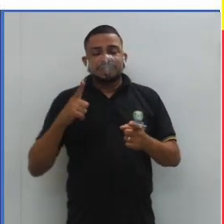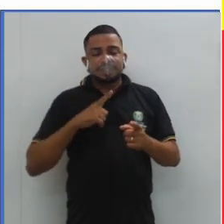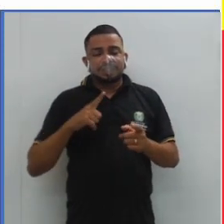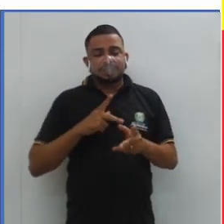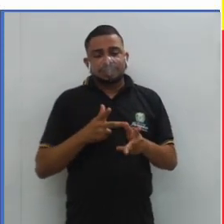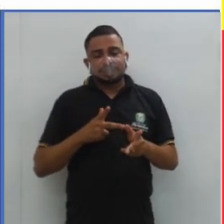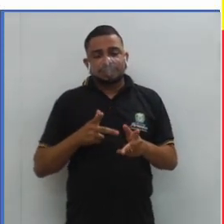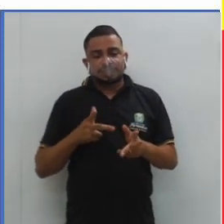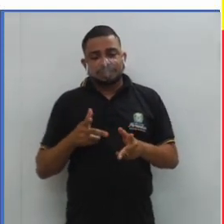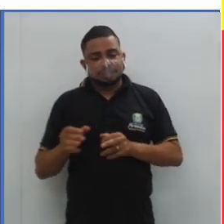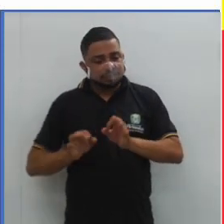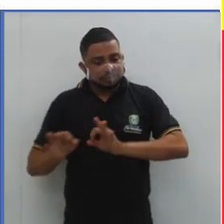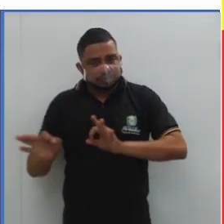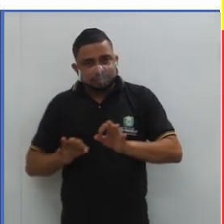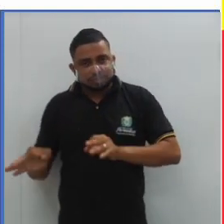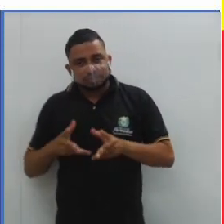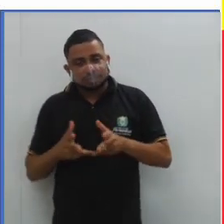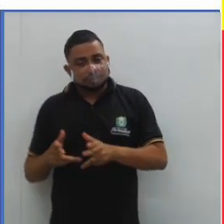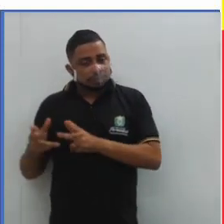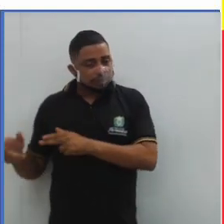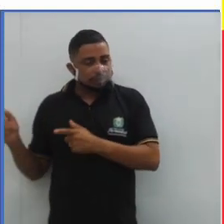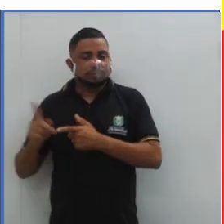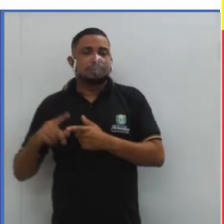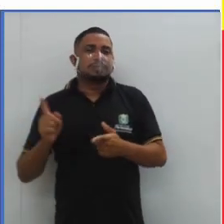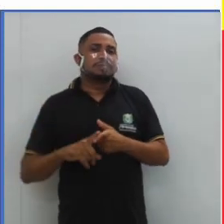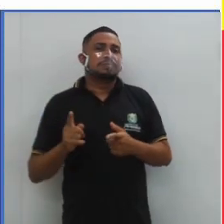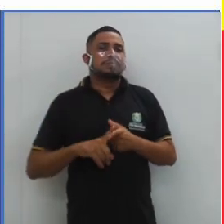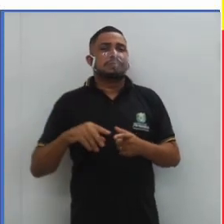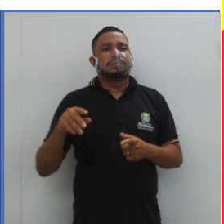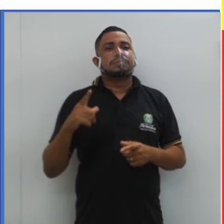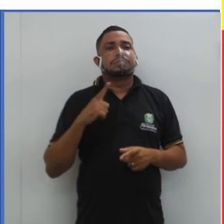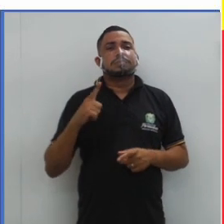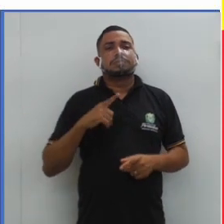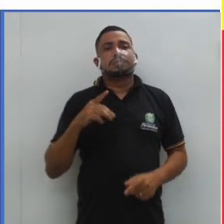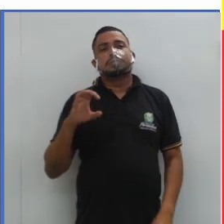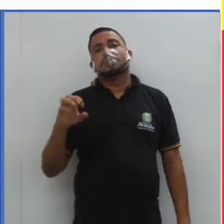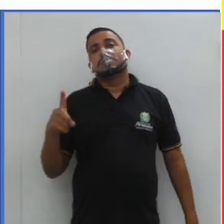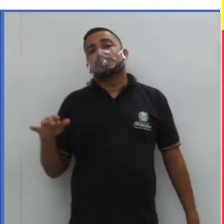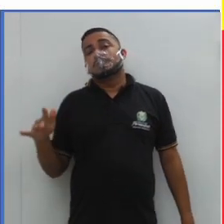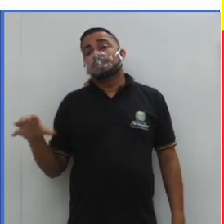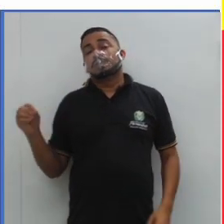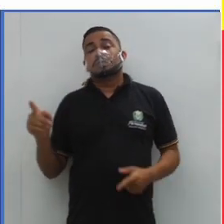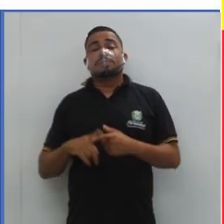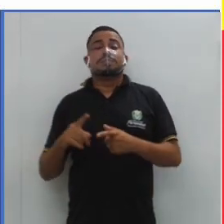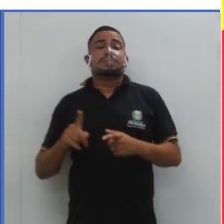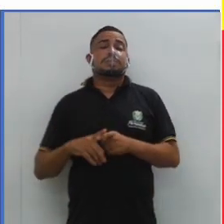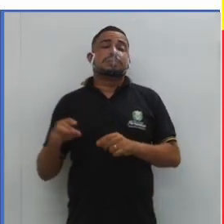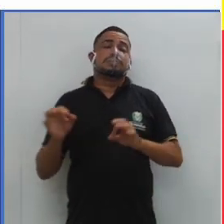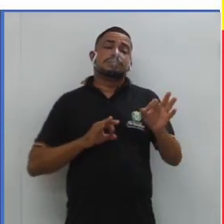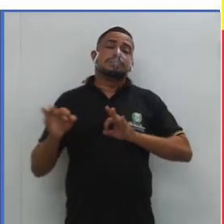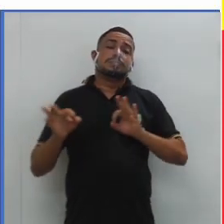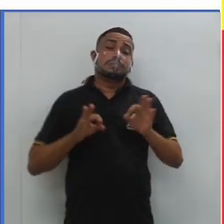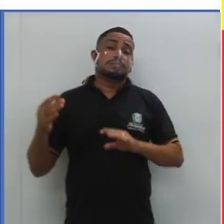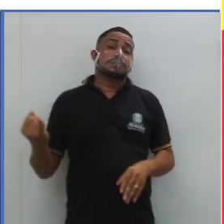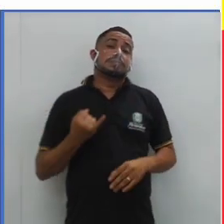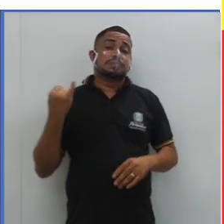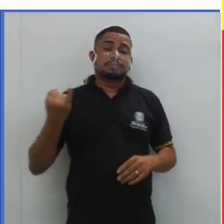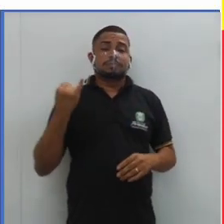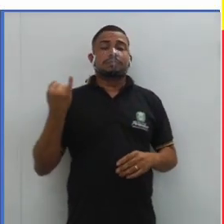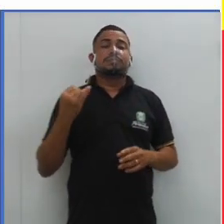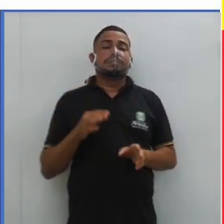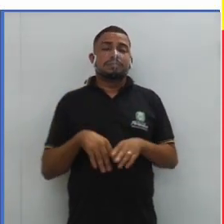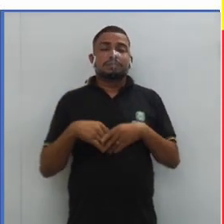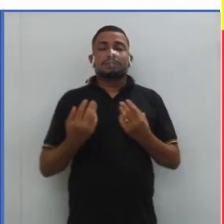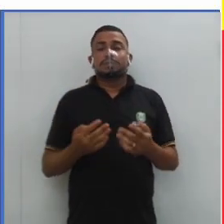também é na edição, né, que o diretor define os cortes. Né, também temos, além do storyboard, temos também a edição, né, como falou, que para Eisenstein isso será